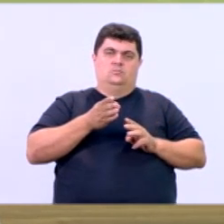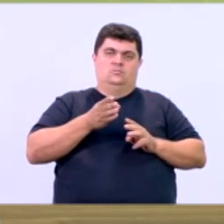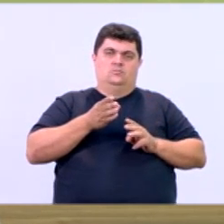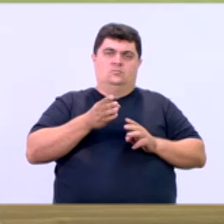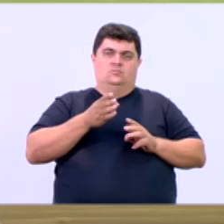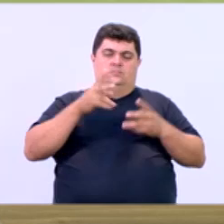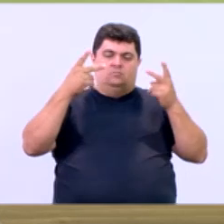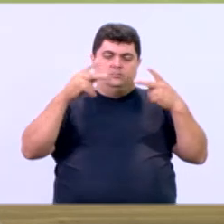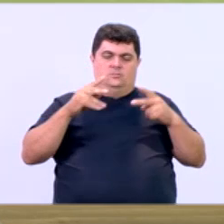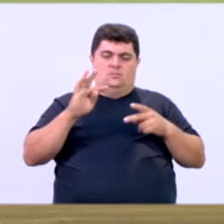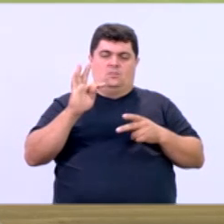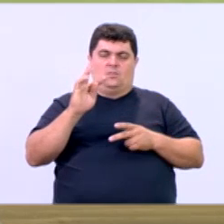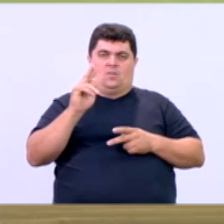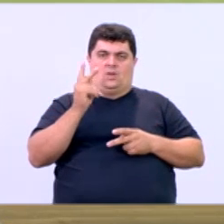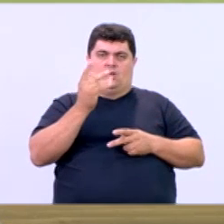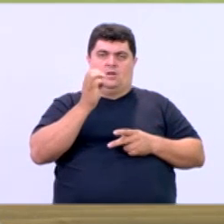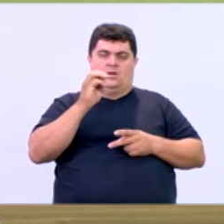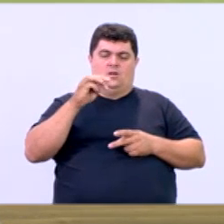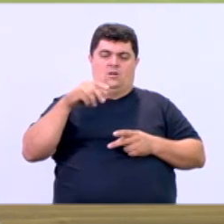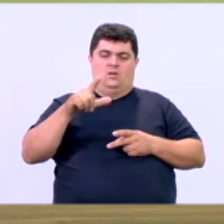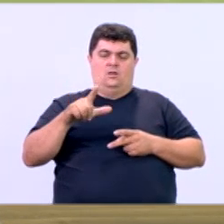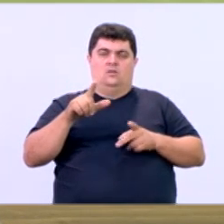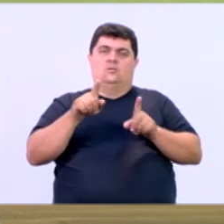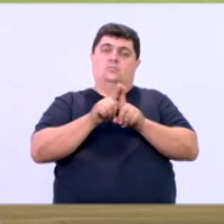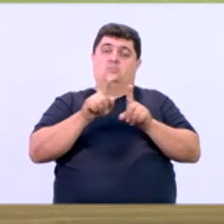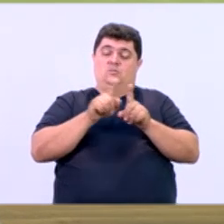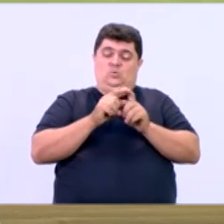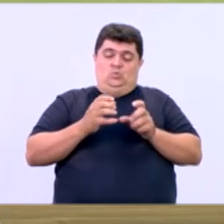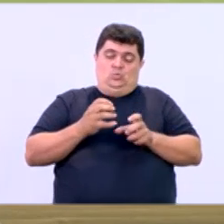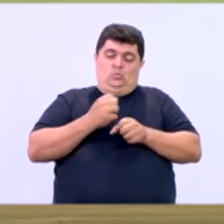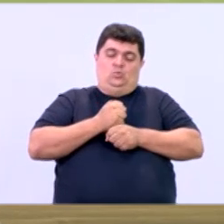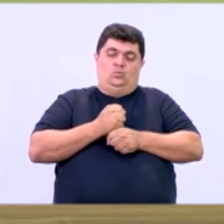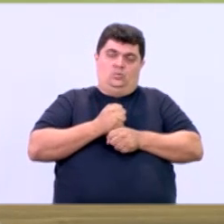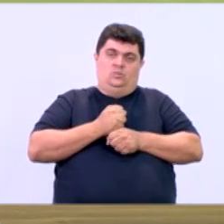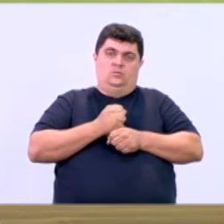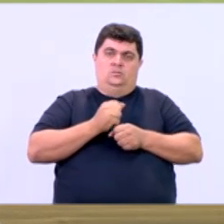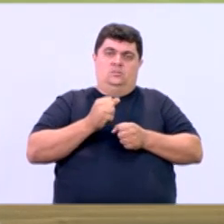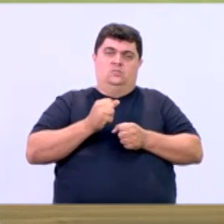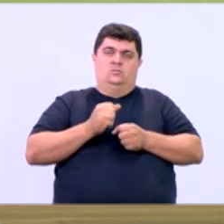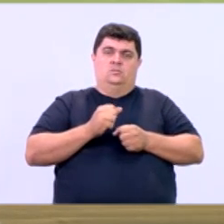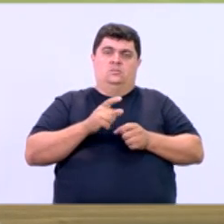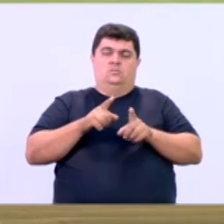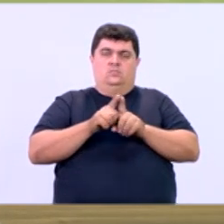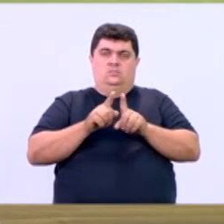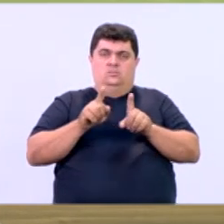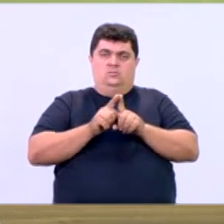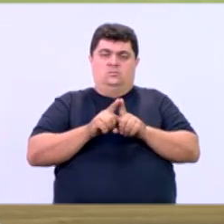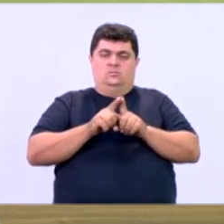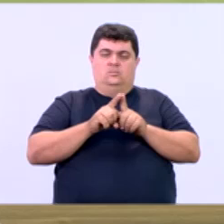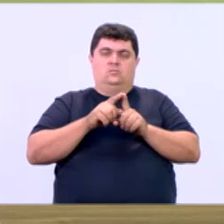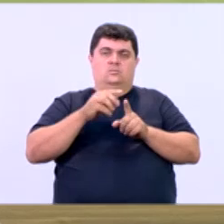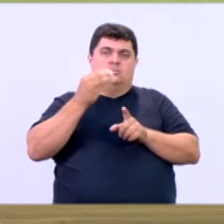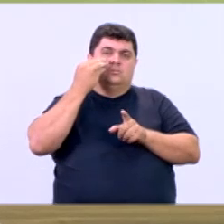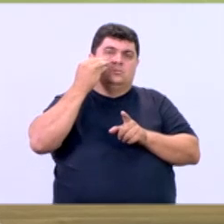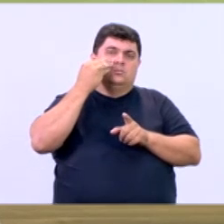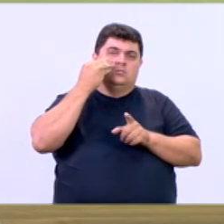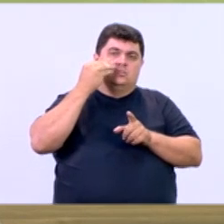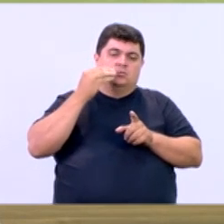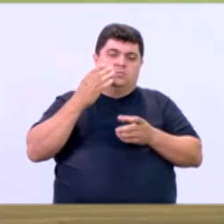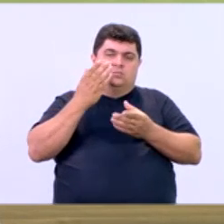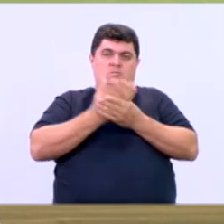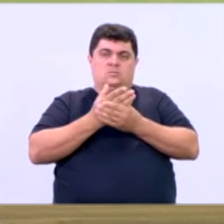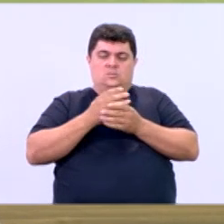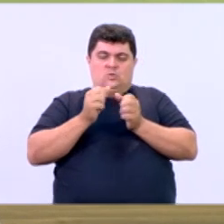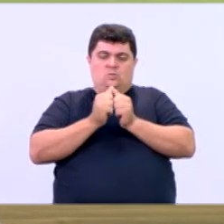com o código HTML, né, que contém o conteúdo. Nós vimos o conteúdo em si da página, nós vimos um exemplo de arquivo